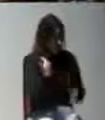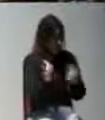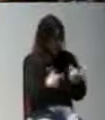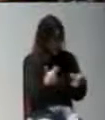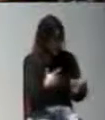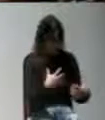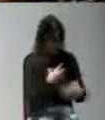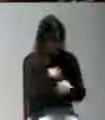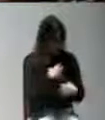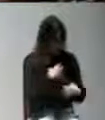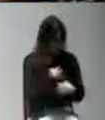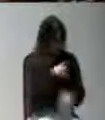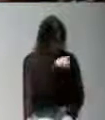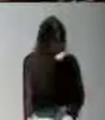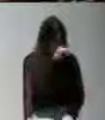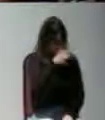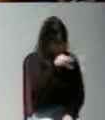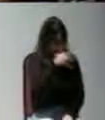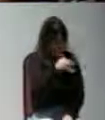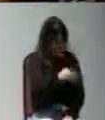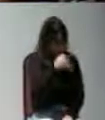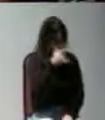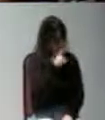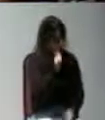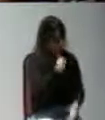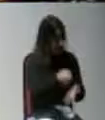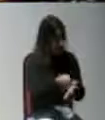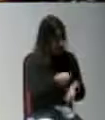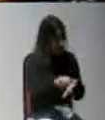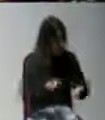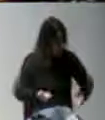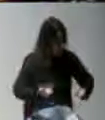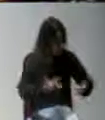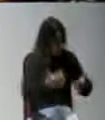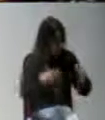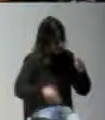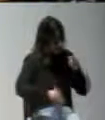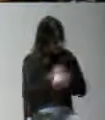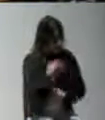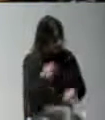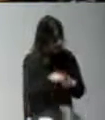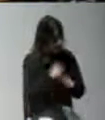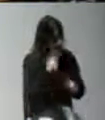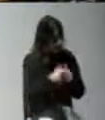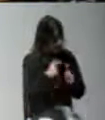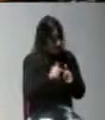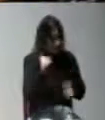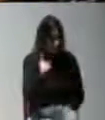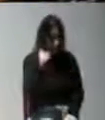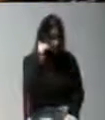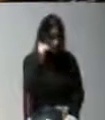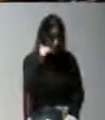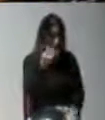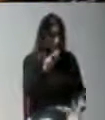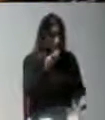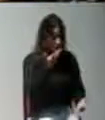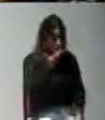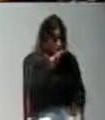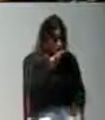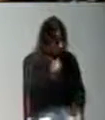diariamente notícias no Brasil, por exemplo, de morte de crianças e adultos decorrentes da ação da política, culpa